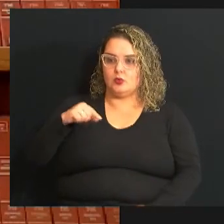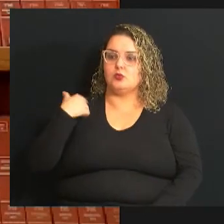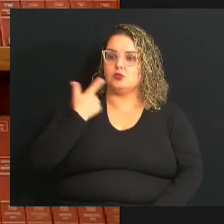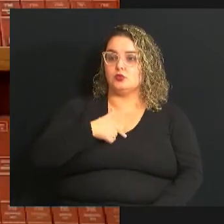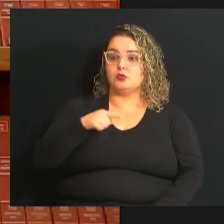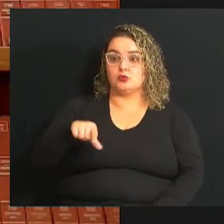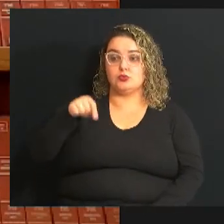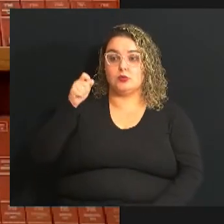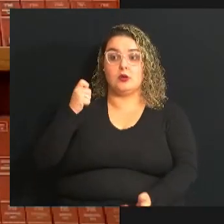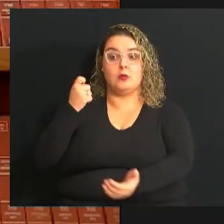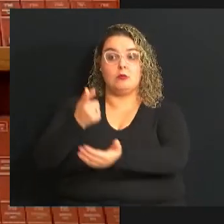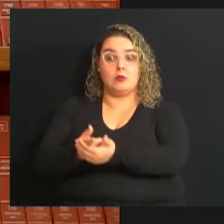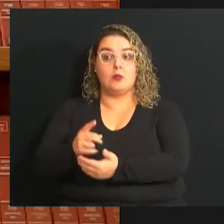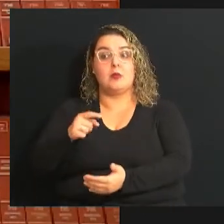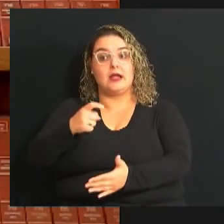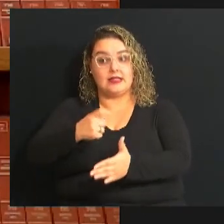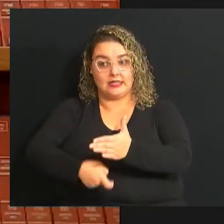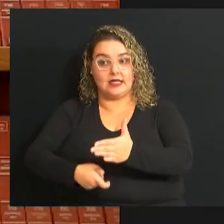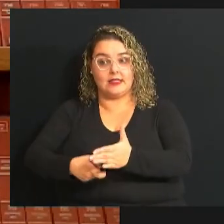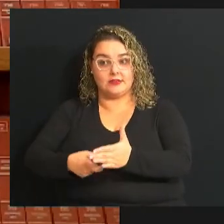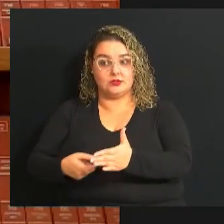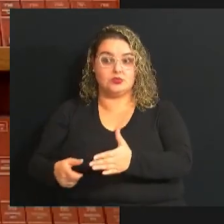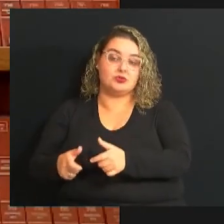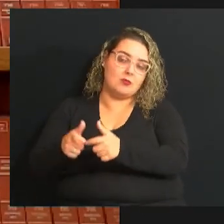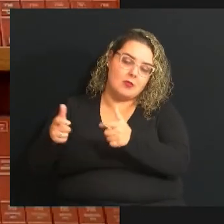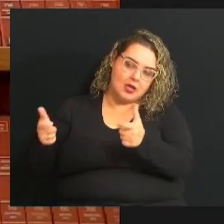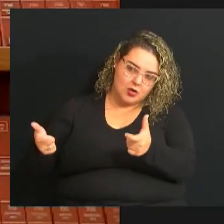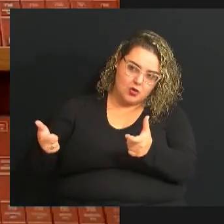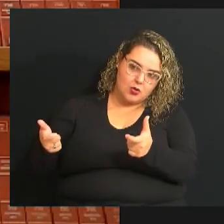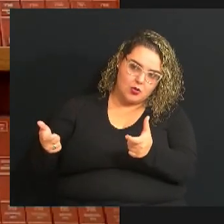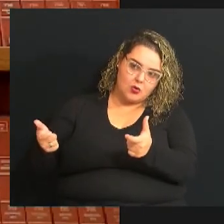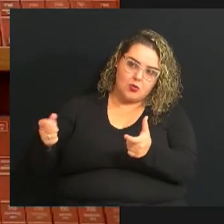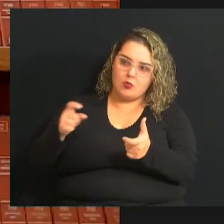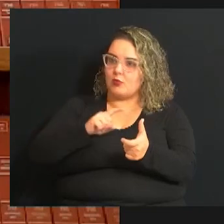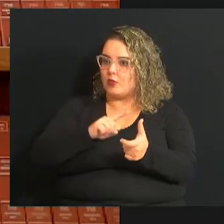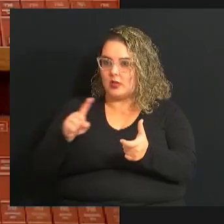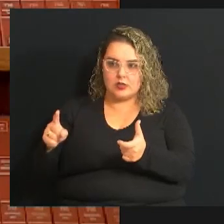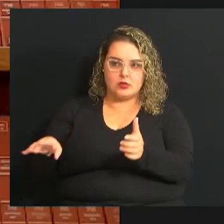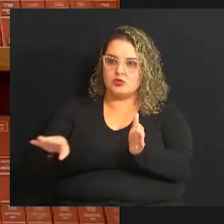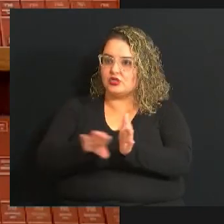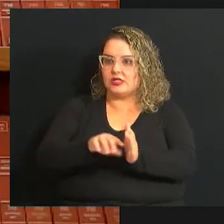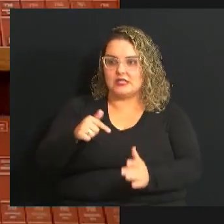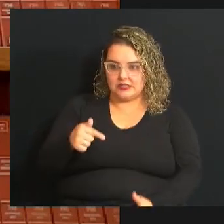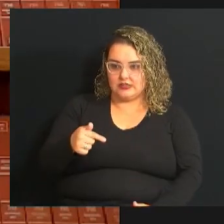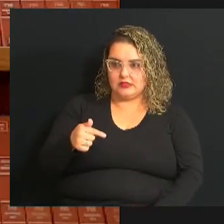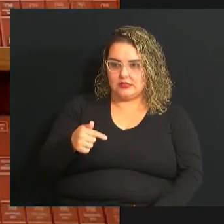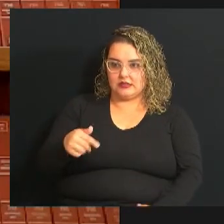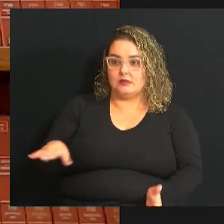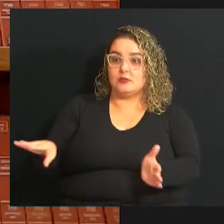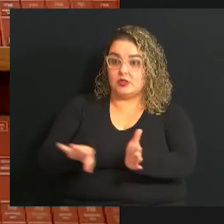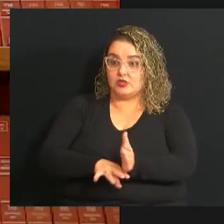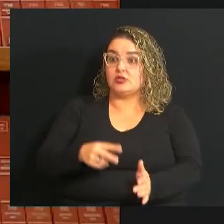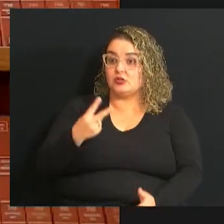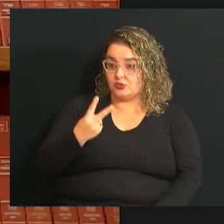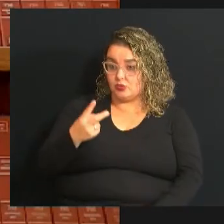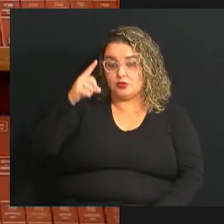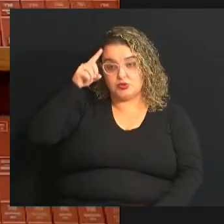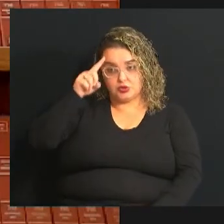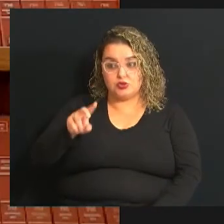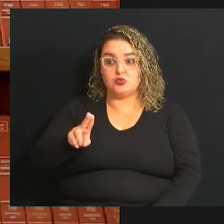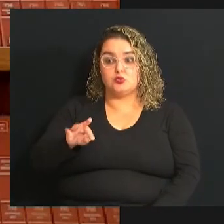em transporte público, isso inclui os ônibus, inclui táxis e também os carros por aplicativo.